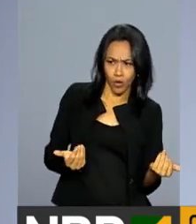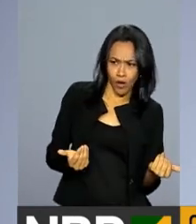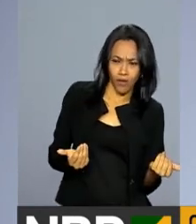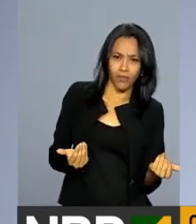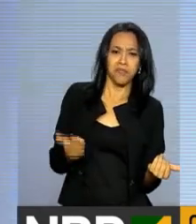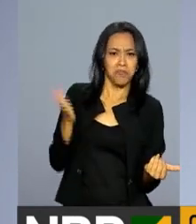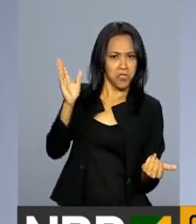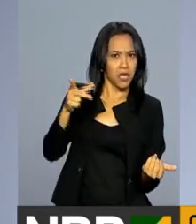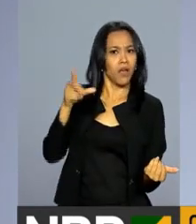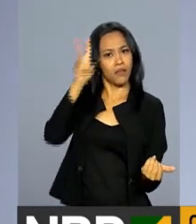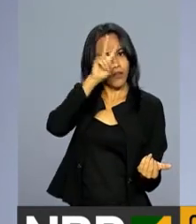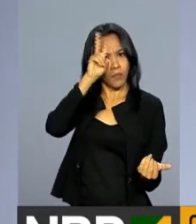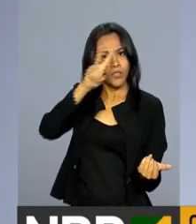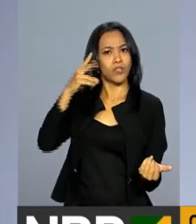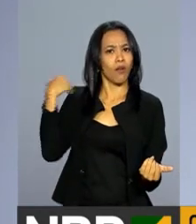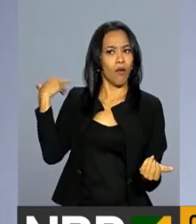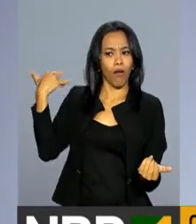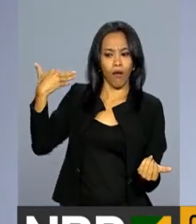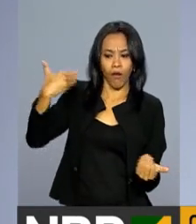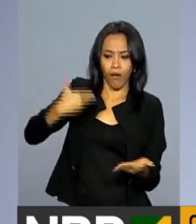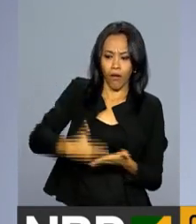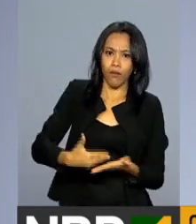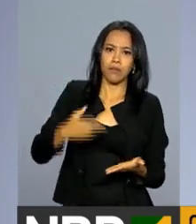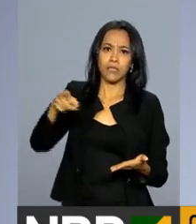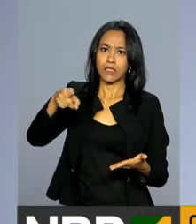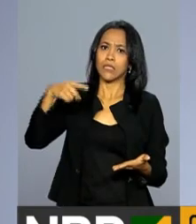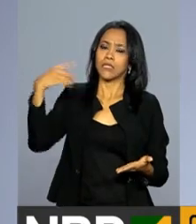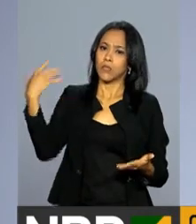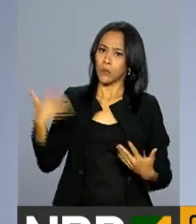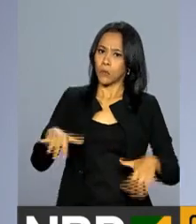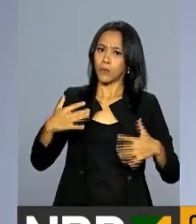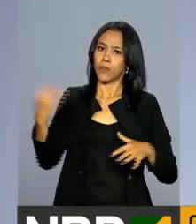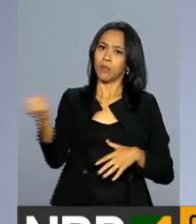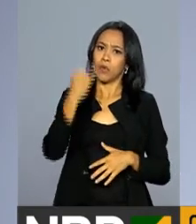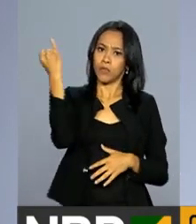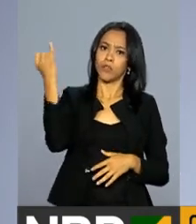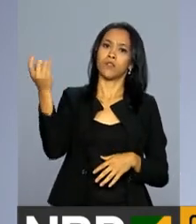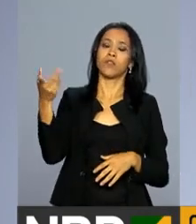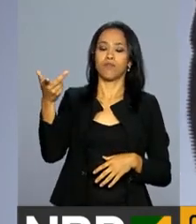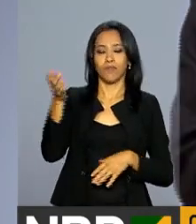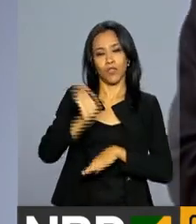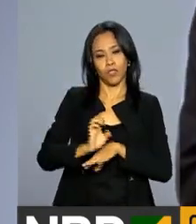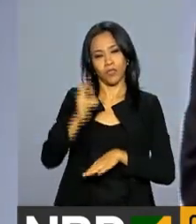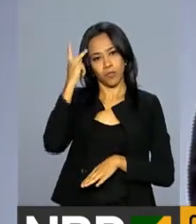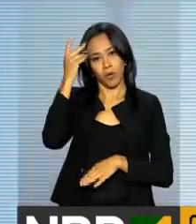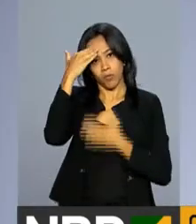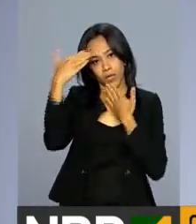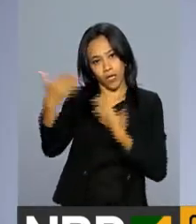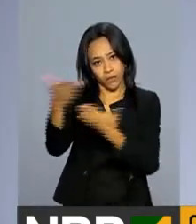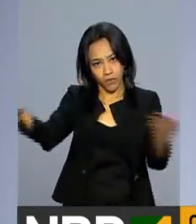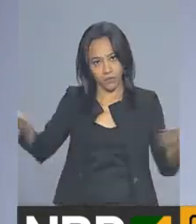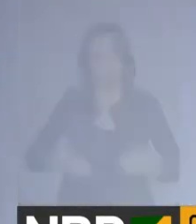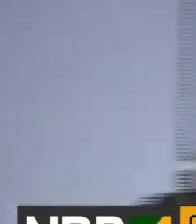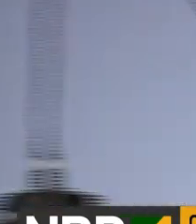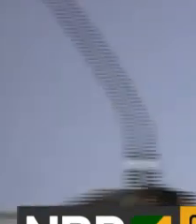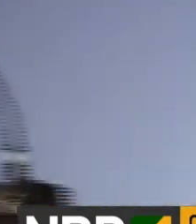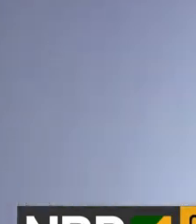já tem uma história que marca a prefeitura a capital de são paulo estado de são paulo obrigado 16